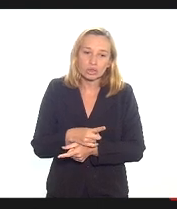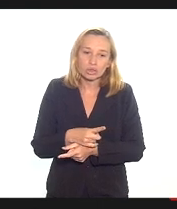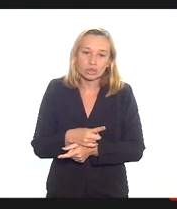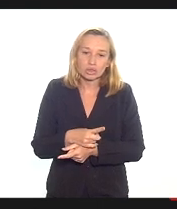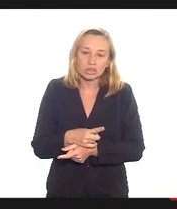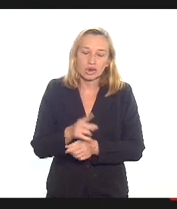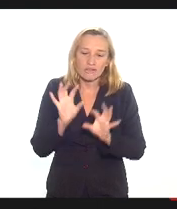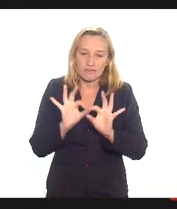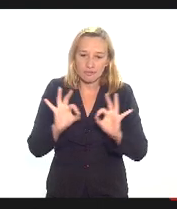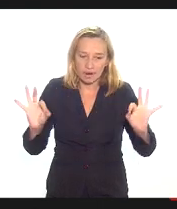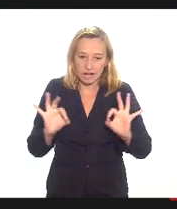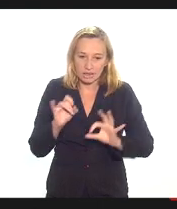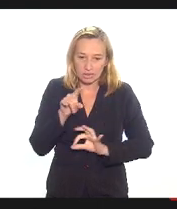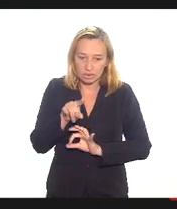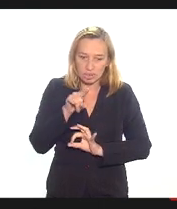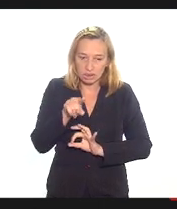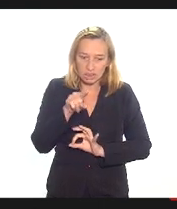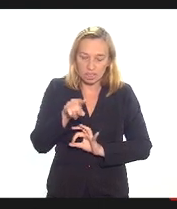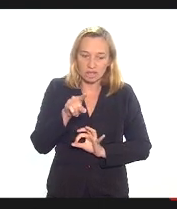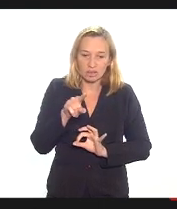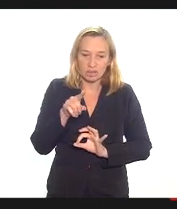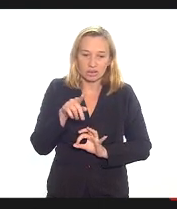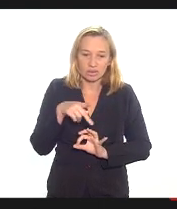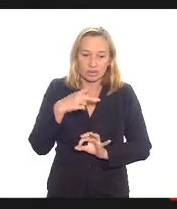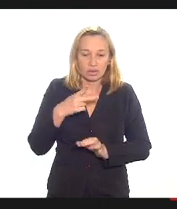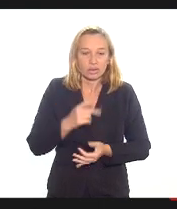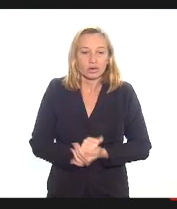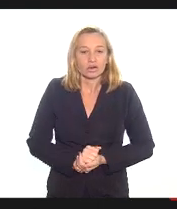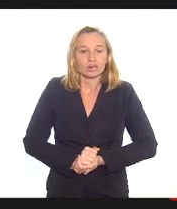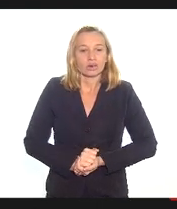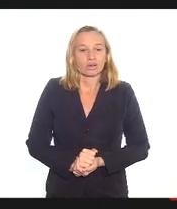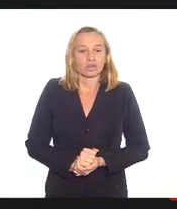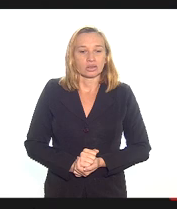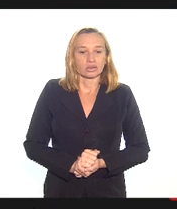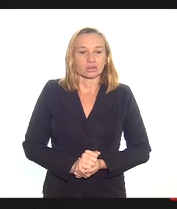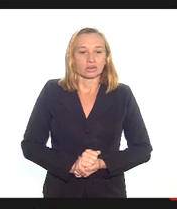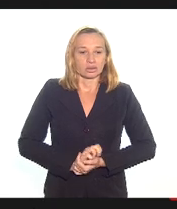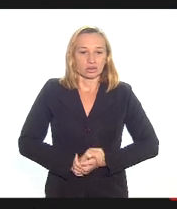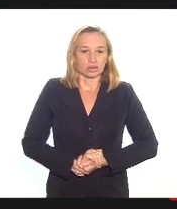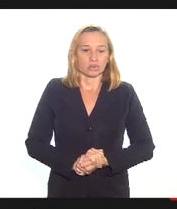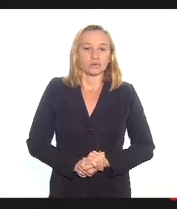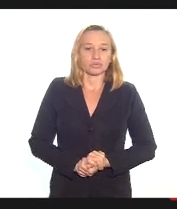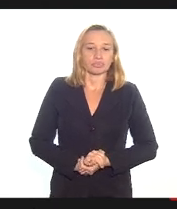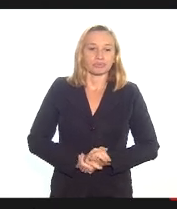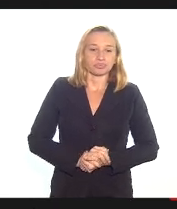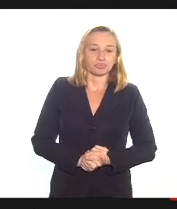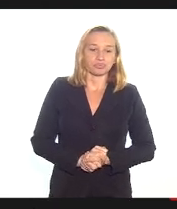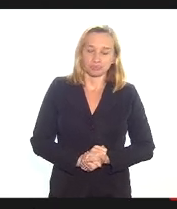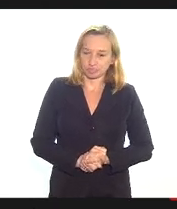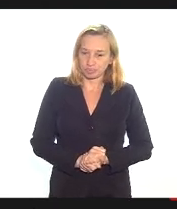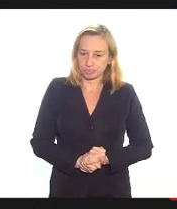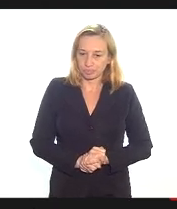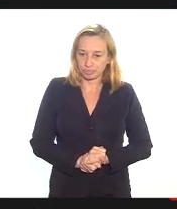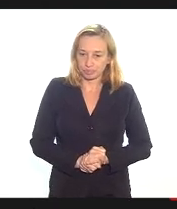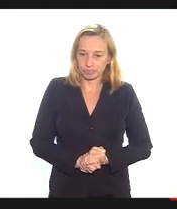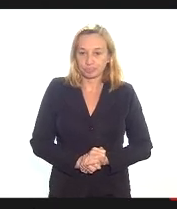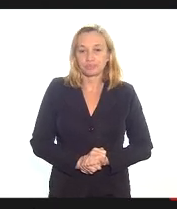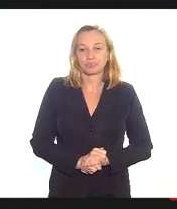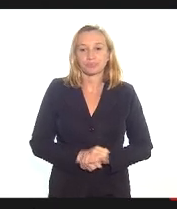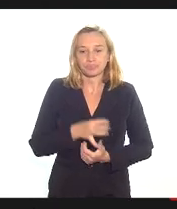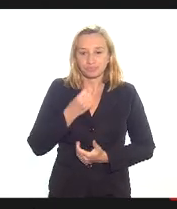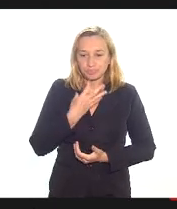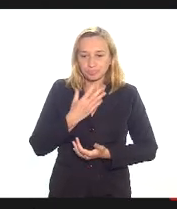Essa última frase, quando você concluiu o pensamento do caso da venda de campo, daí daqui para frente. Por favor. Tá